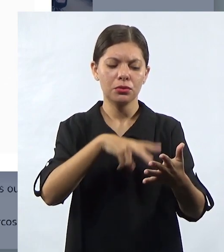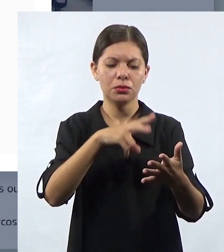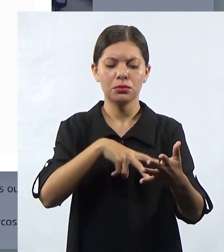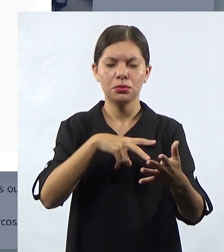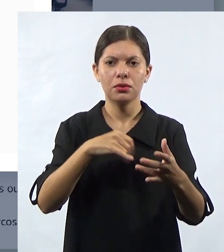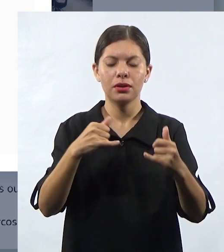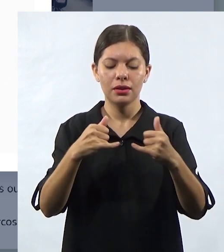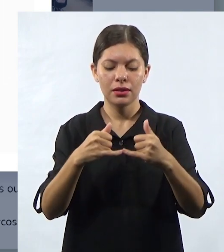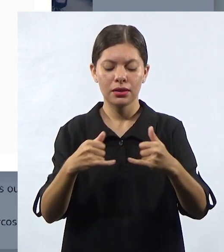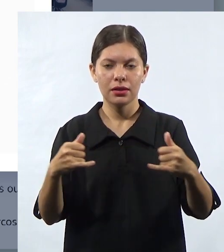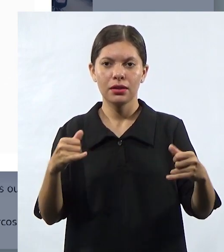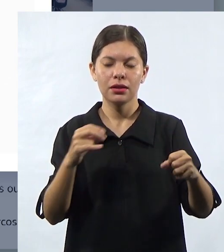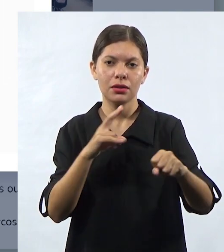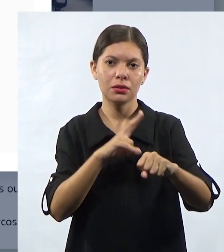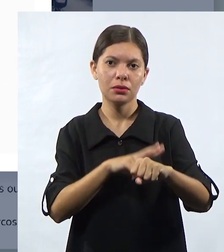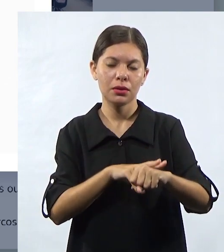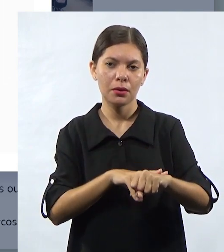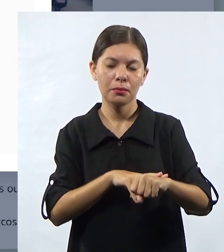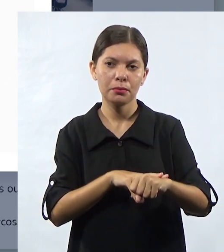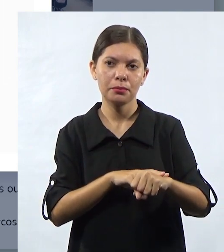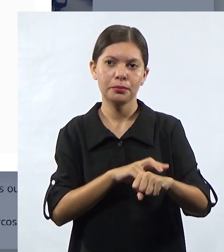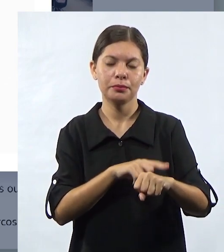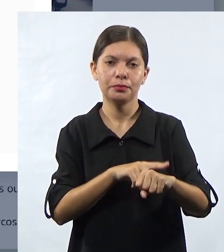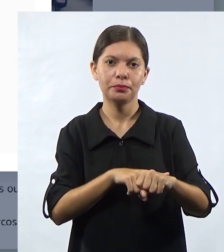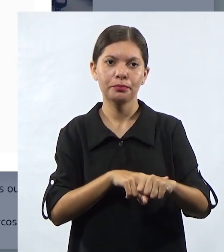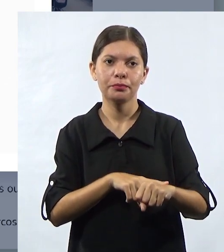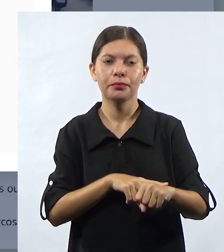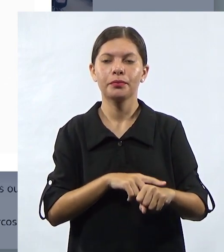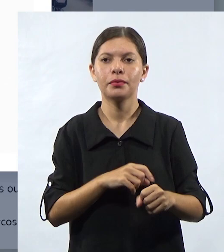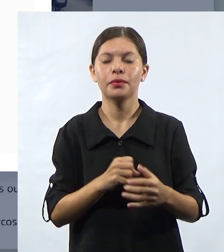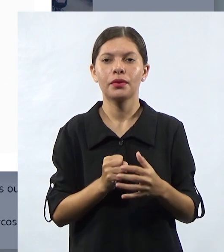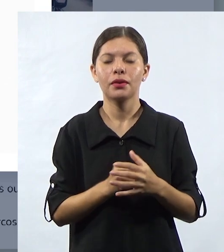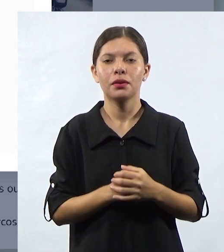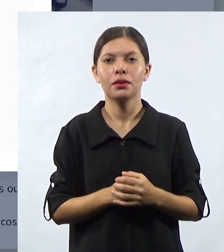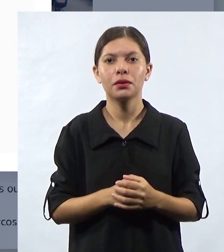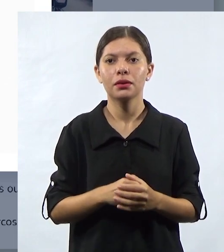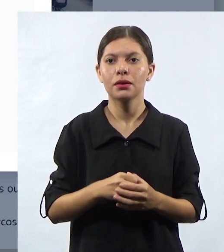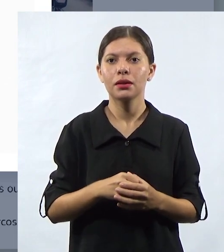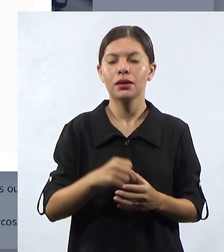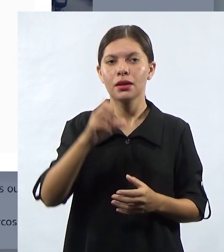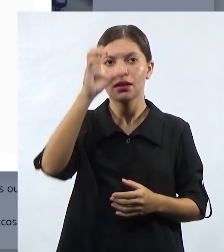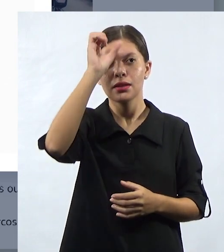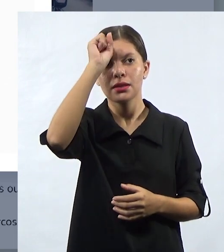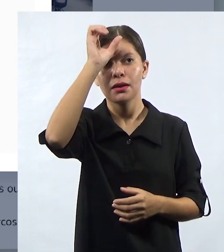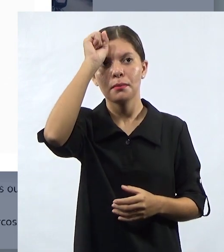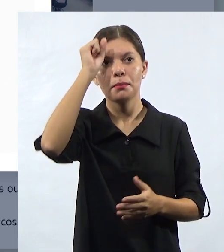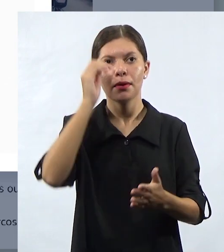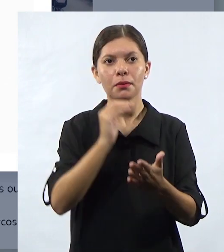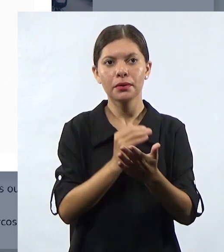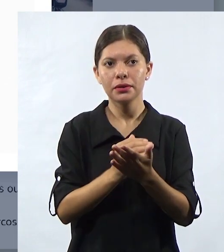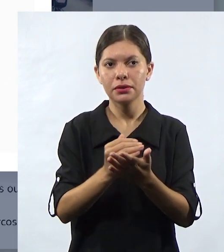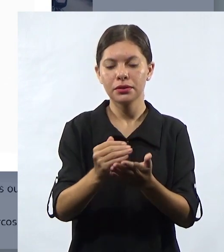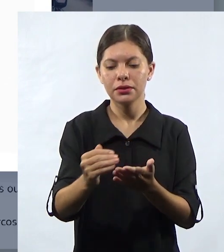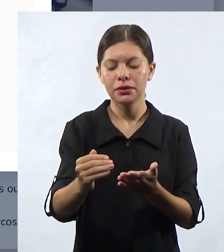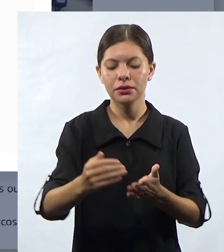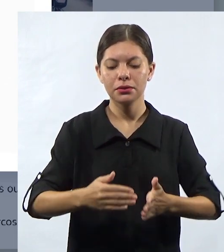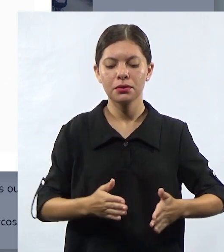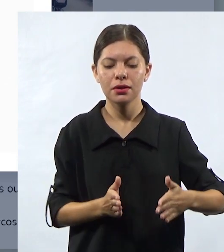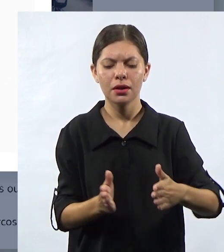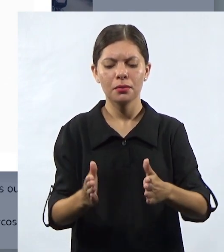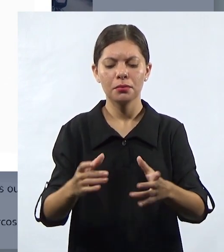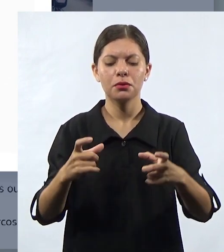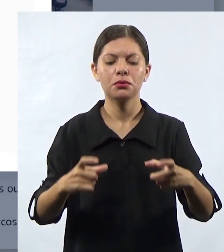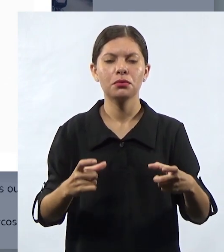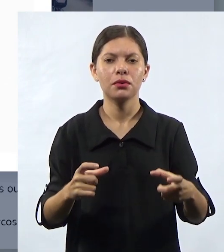é sempre, né? Eu tenho que saber o início e por onde eu vou caminhar. E por onde eu vou caminhar. Aqui no mapa mental, eu tenho